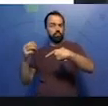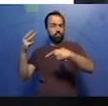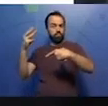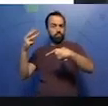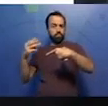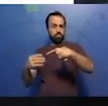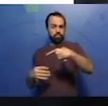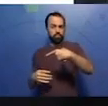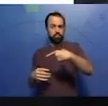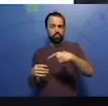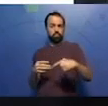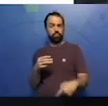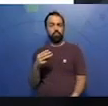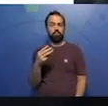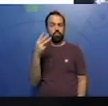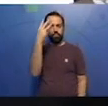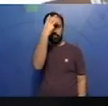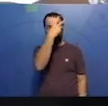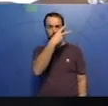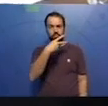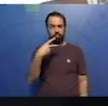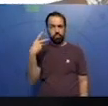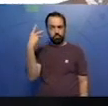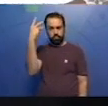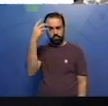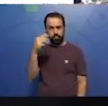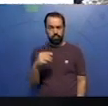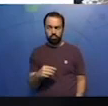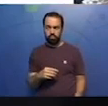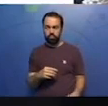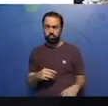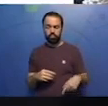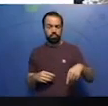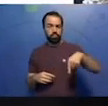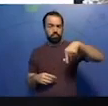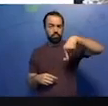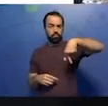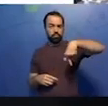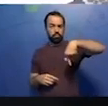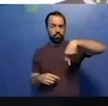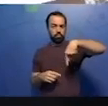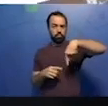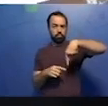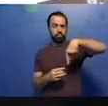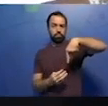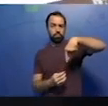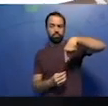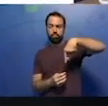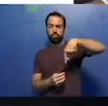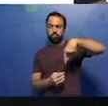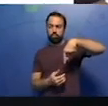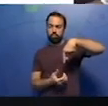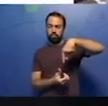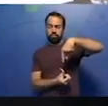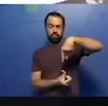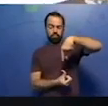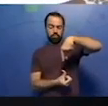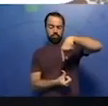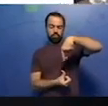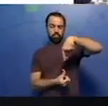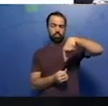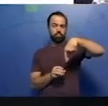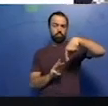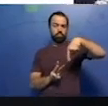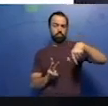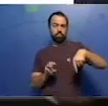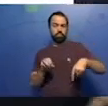são 3 horas e 30 minutos. E aqui, esse ponteirinho